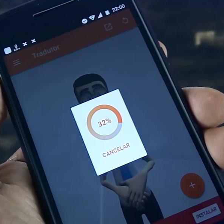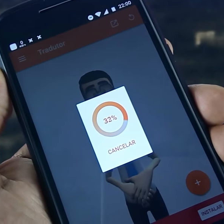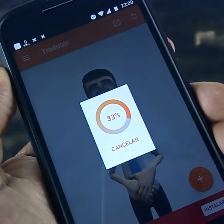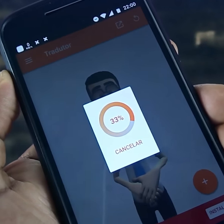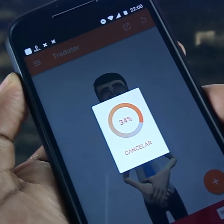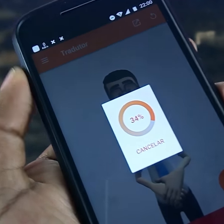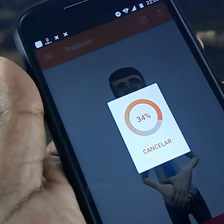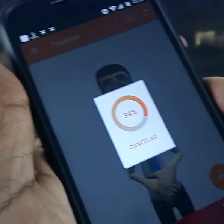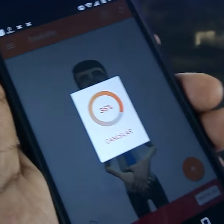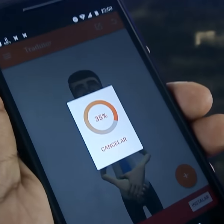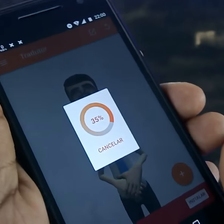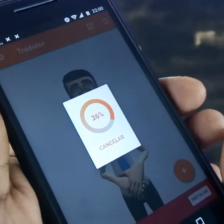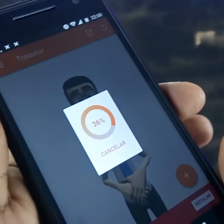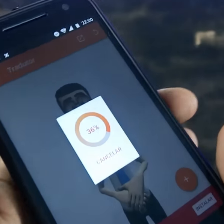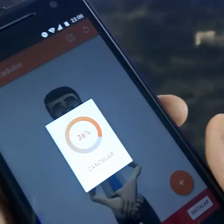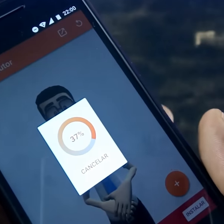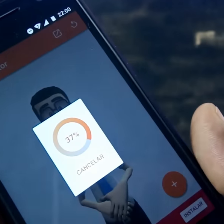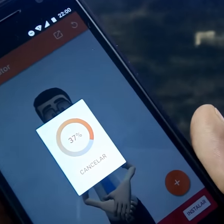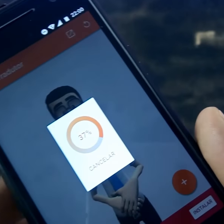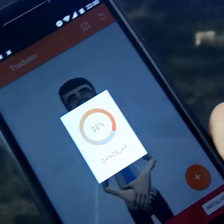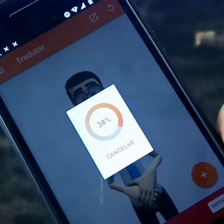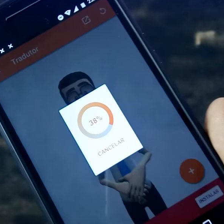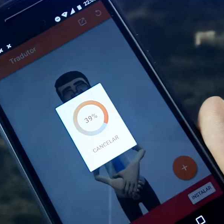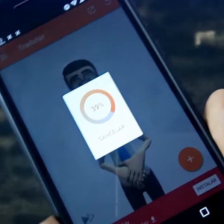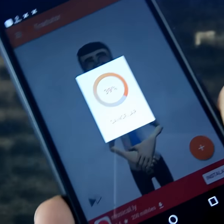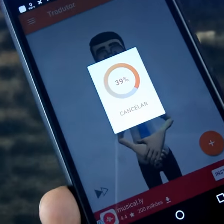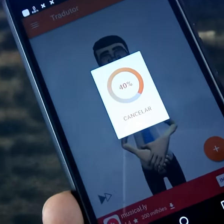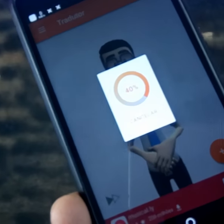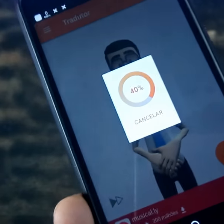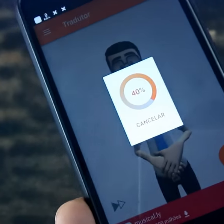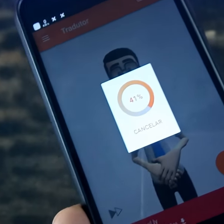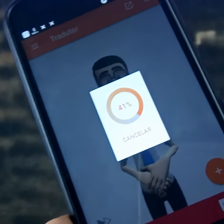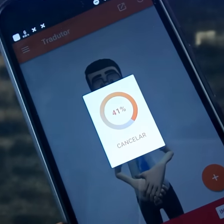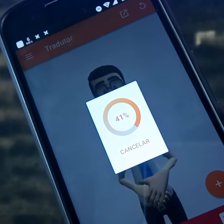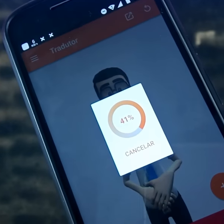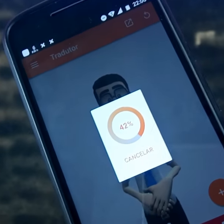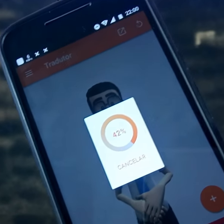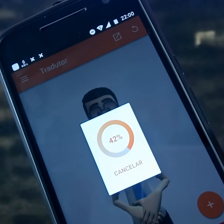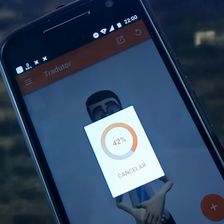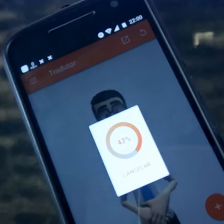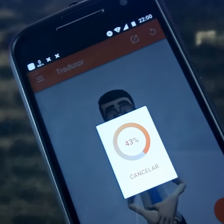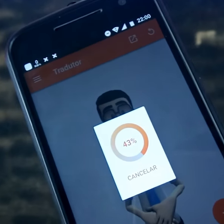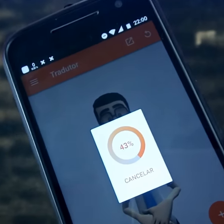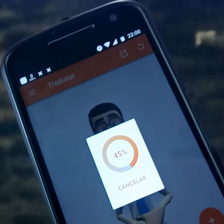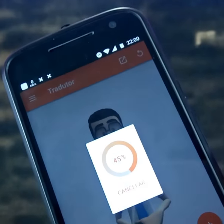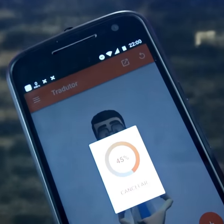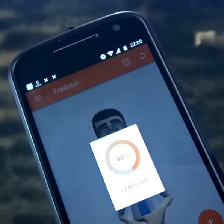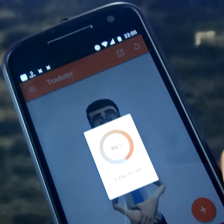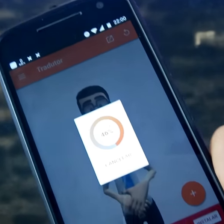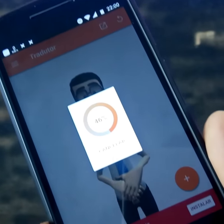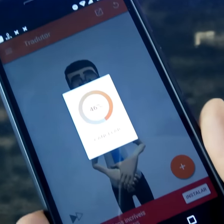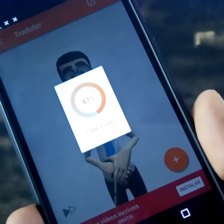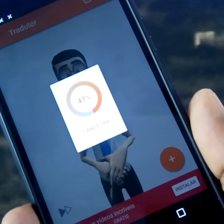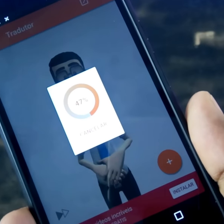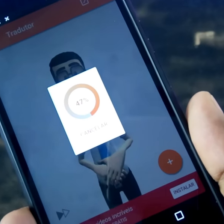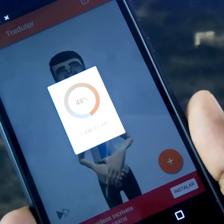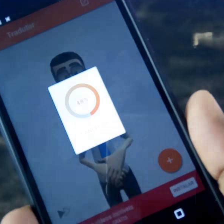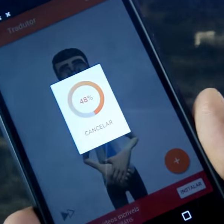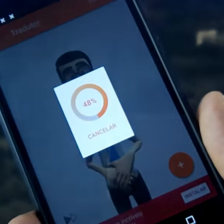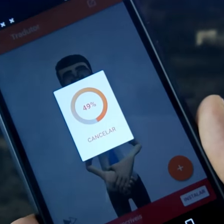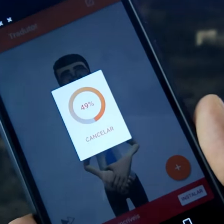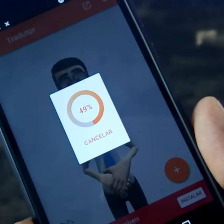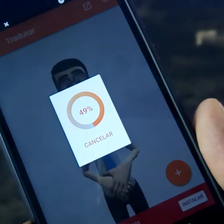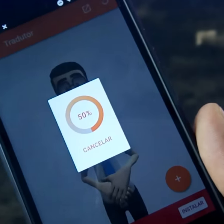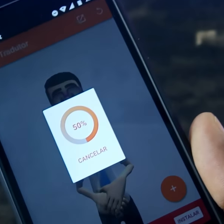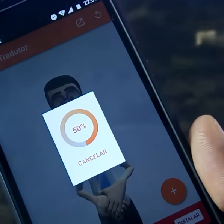qualquer outro aplicativo ou até mesmo para você postar na sua rede social o bonequinho do Hugo fazendo um cumprimento, falando alguma coisa,